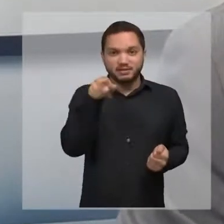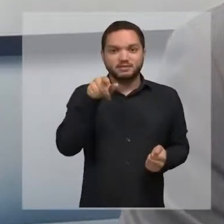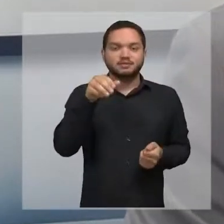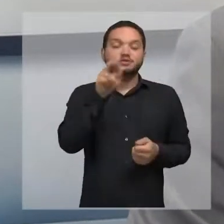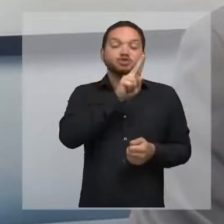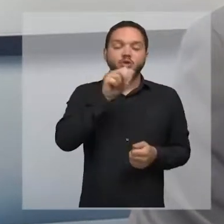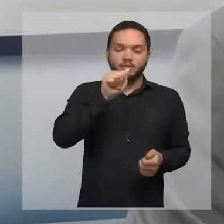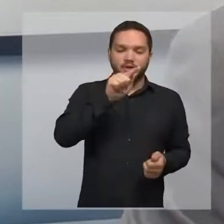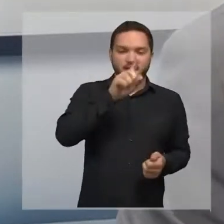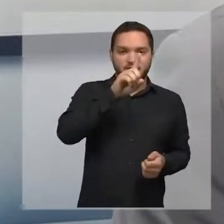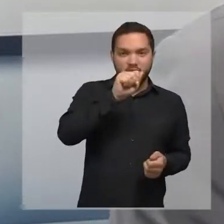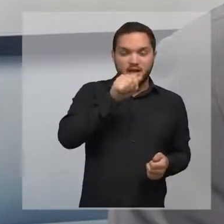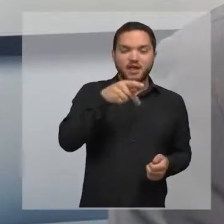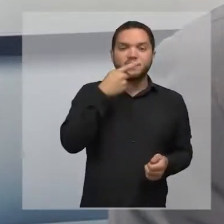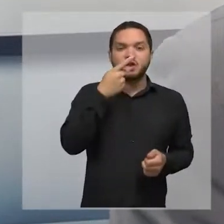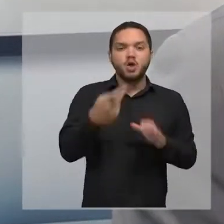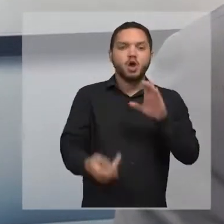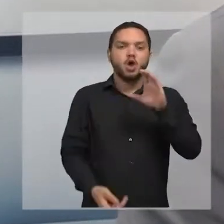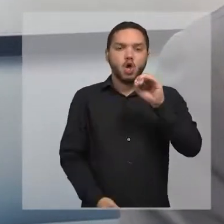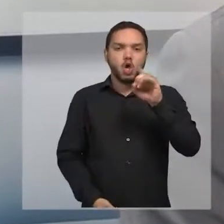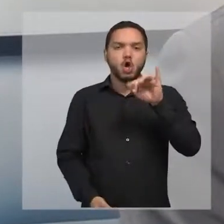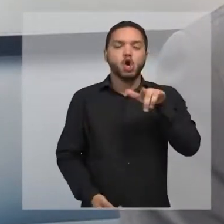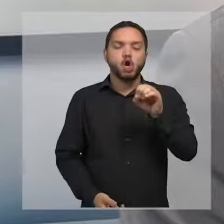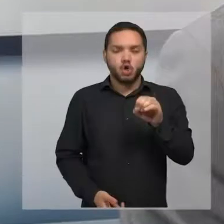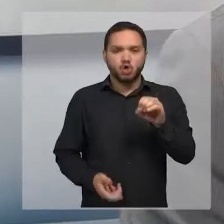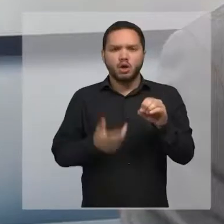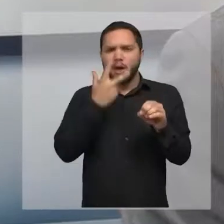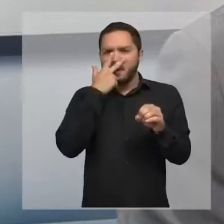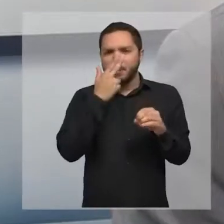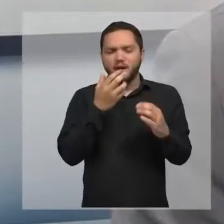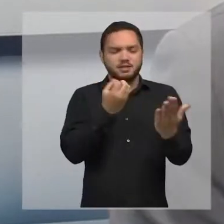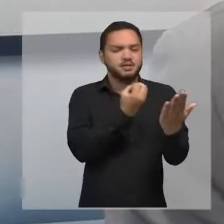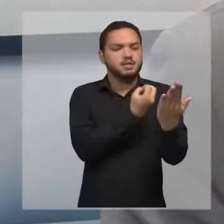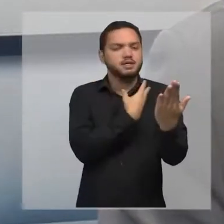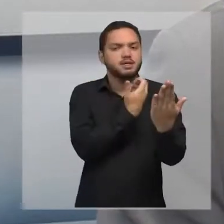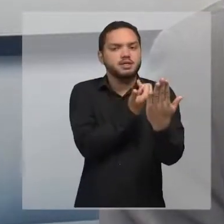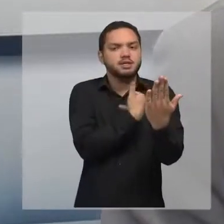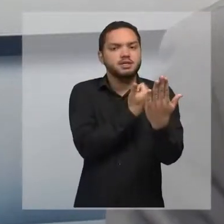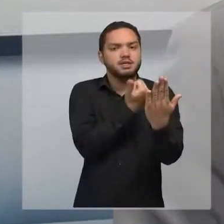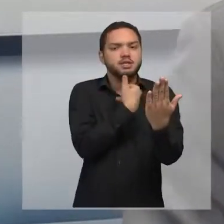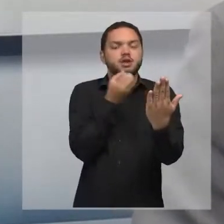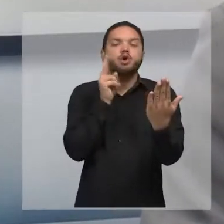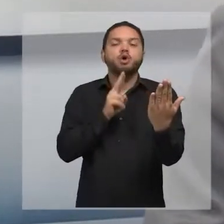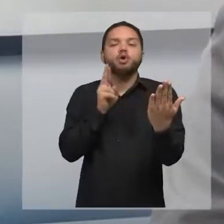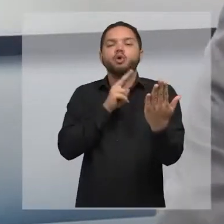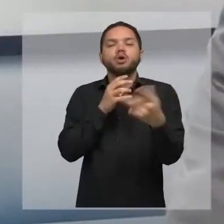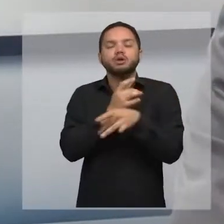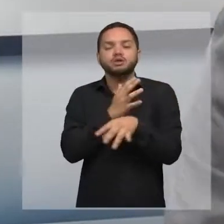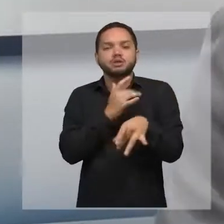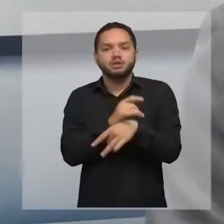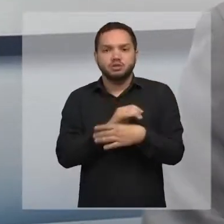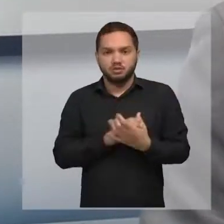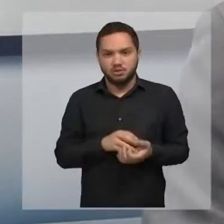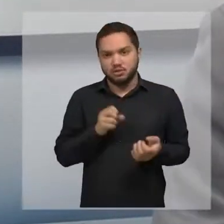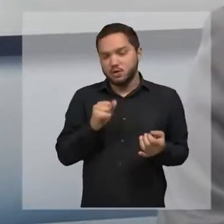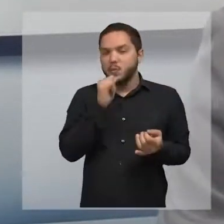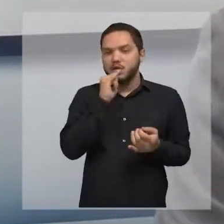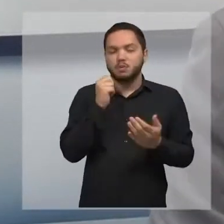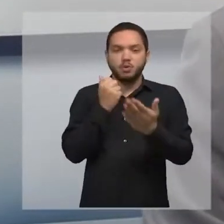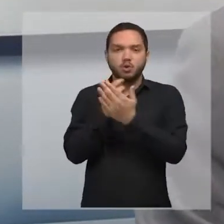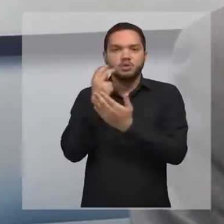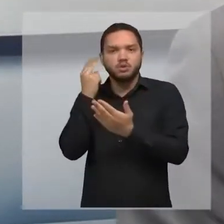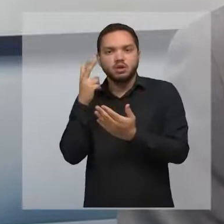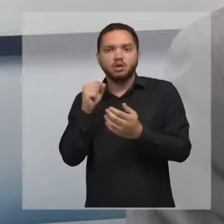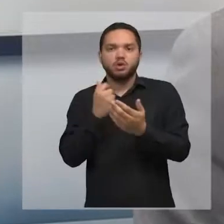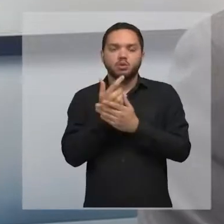a secretária Águida Muniz, ela disse que o Código da Cidade é um verdadeiro manual do usuário da cidade. Quando você compra uma televisão, você compra um